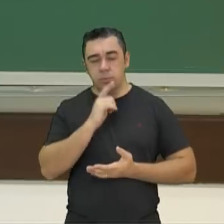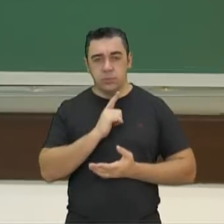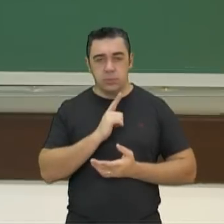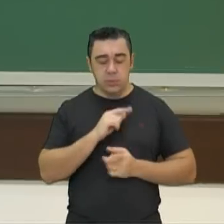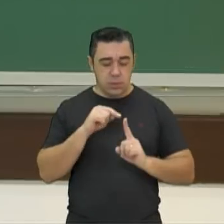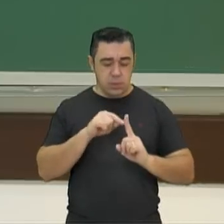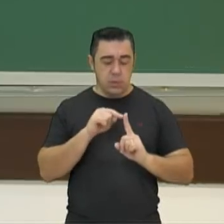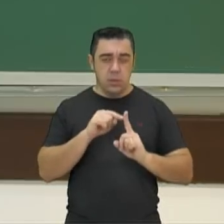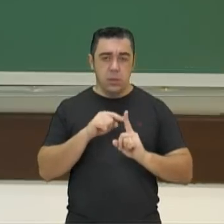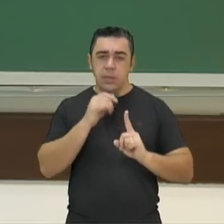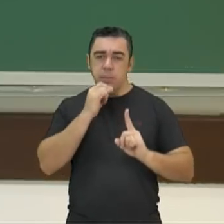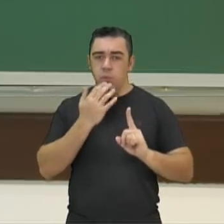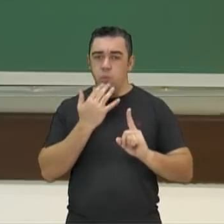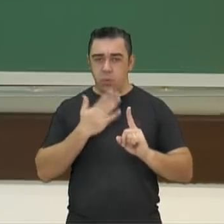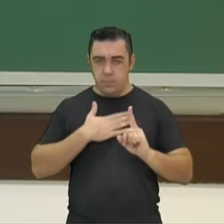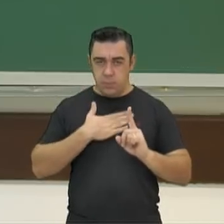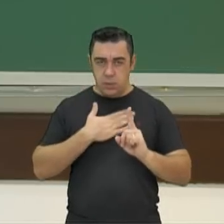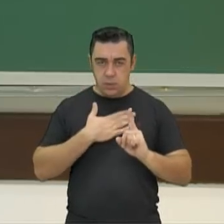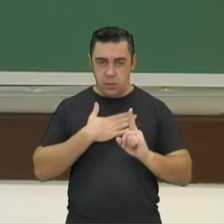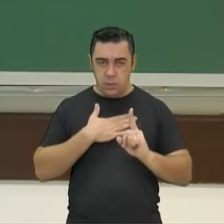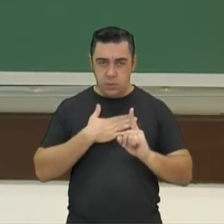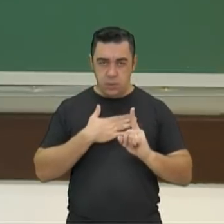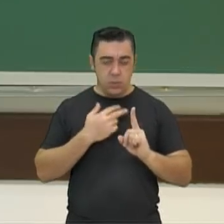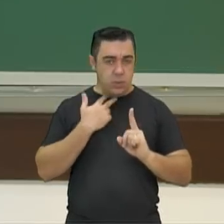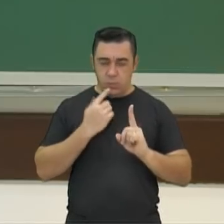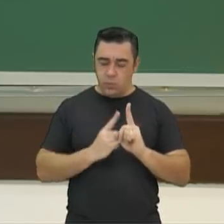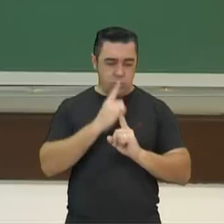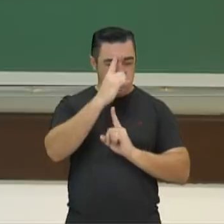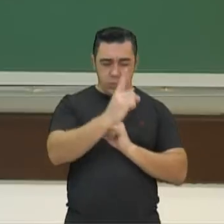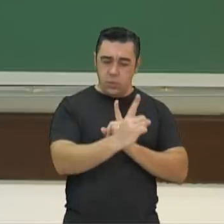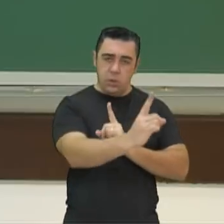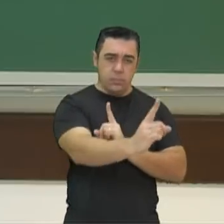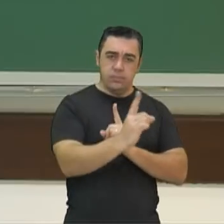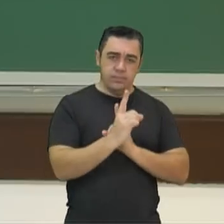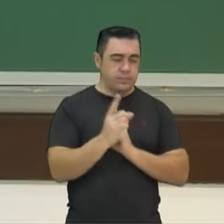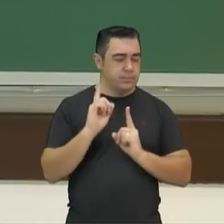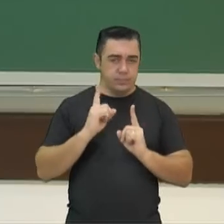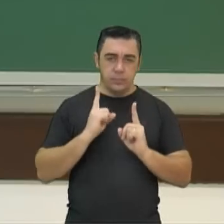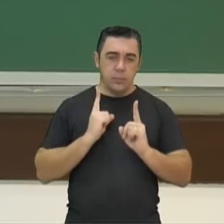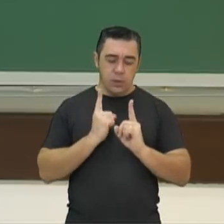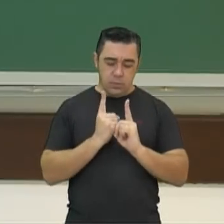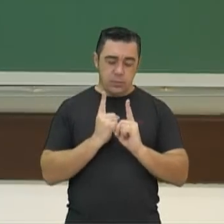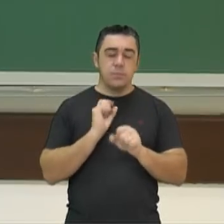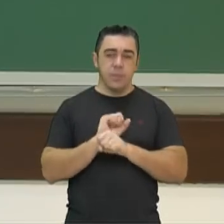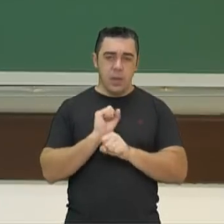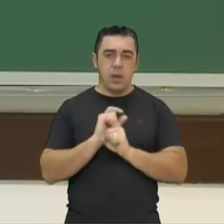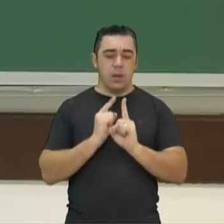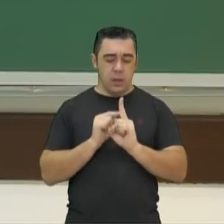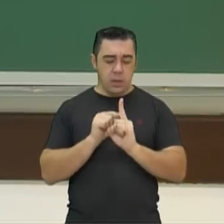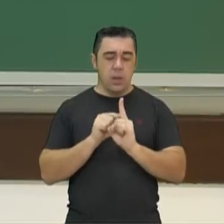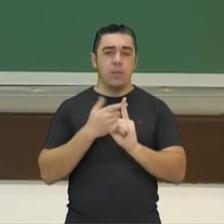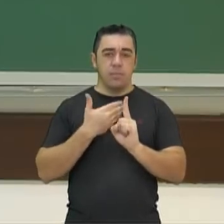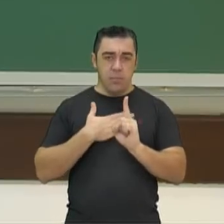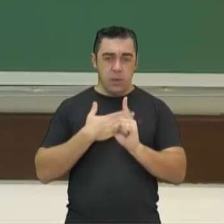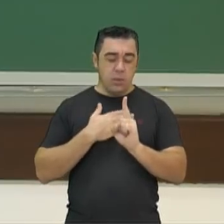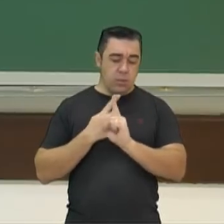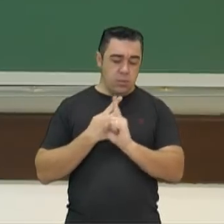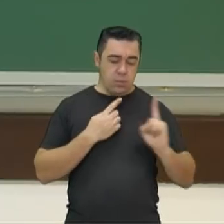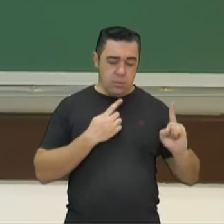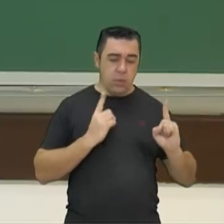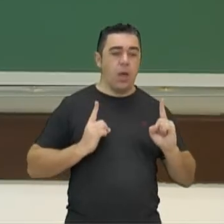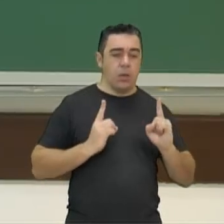pecinha do mesmo time ali, né, na frente, ele não pode pular por cima. Então, ele vai ficar preso até que libere o caminho para ele